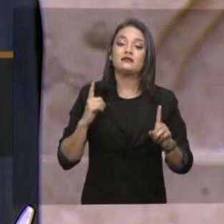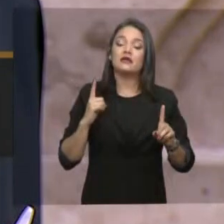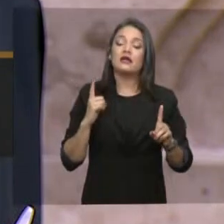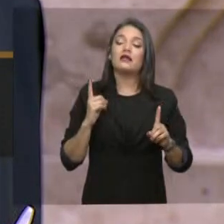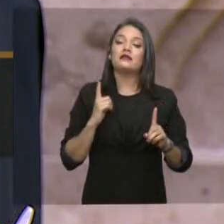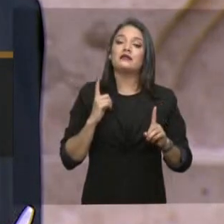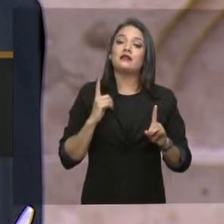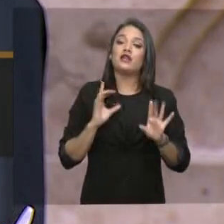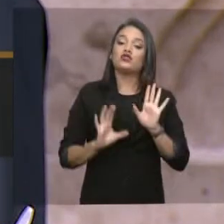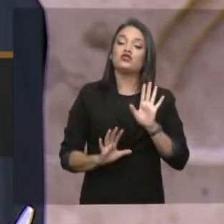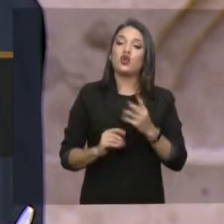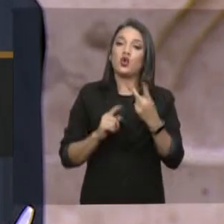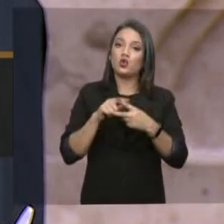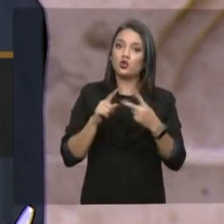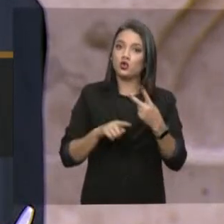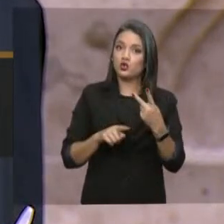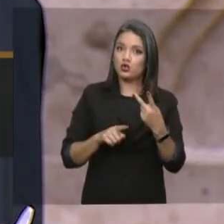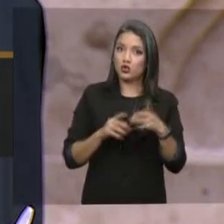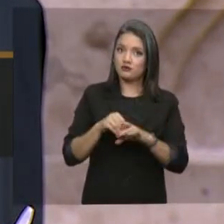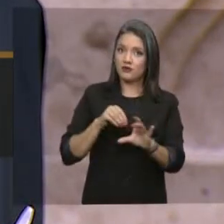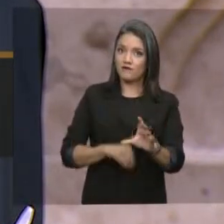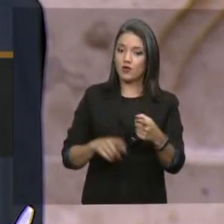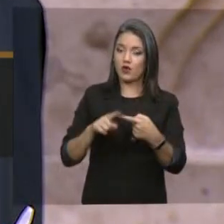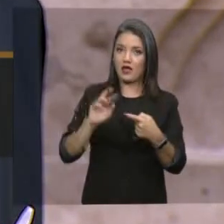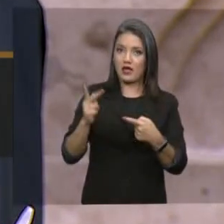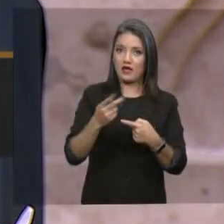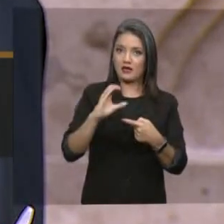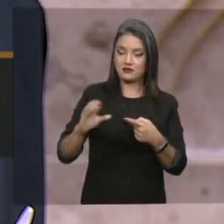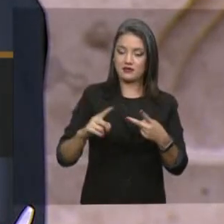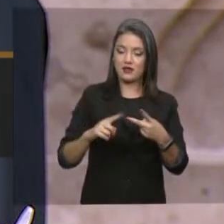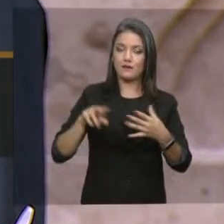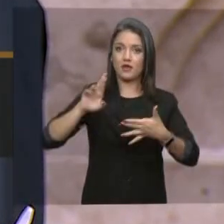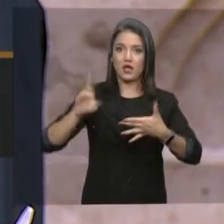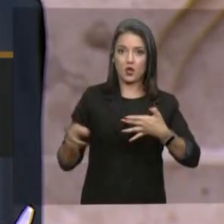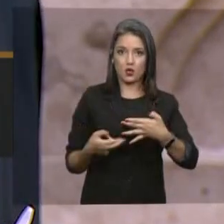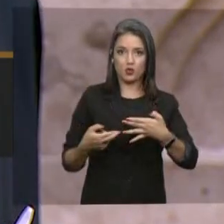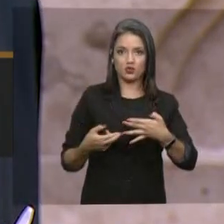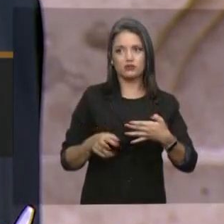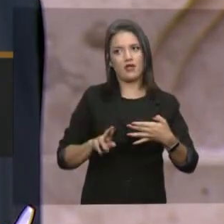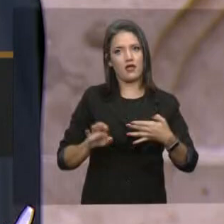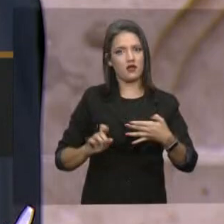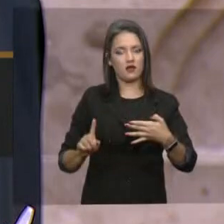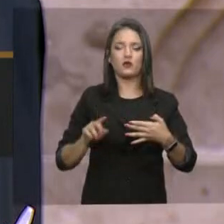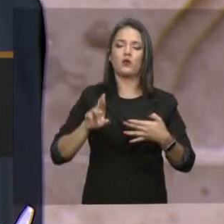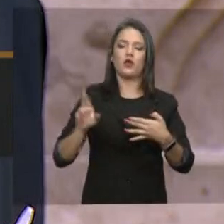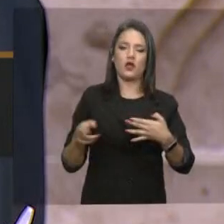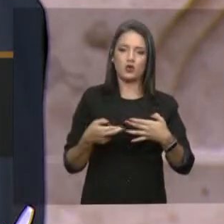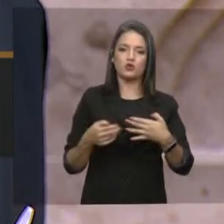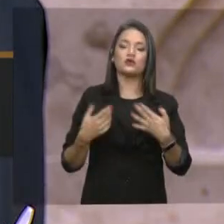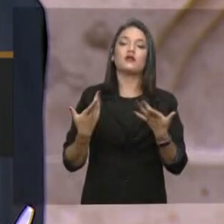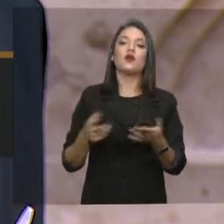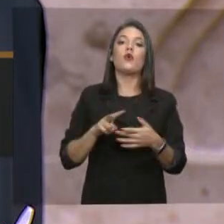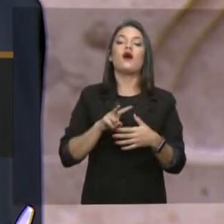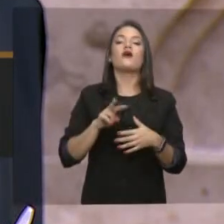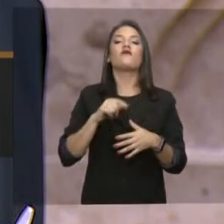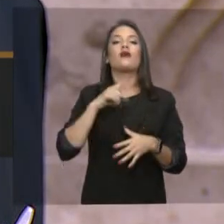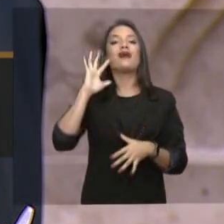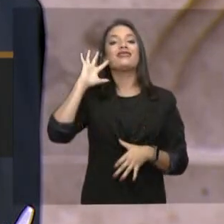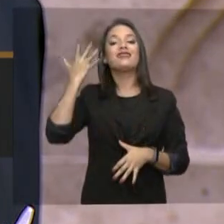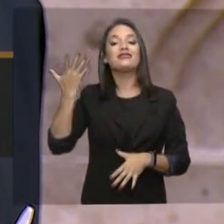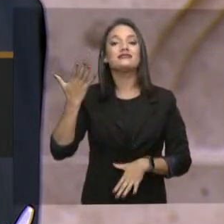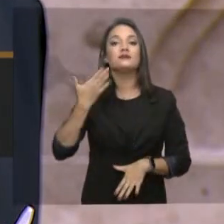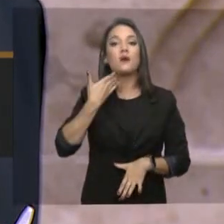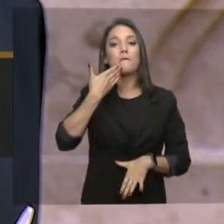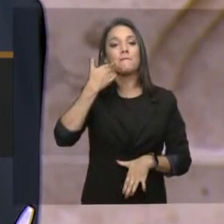criminal, ressalvando-se o recurso extraordinário, quando, naqueles casos, haverá de prevalecer a decisão